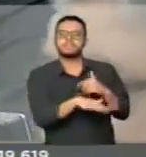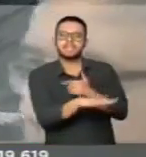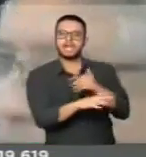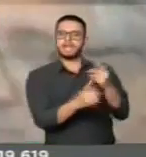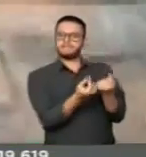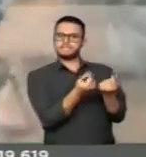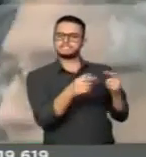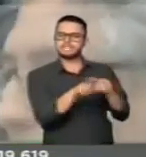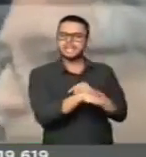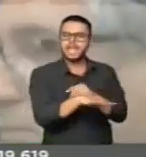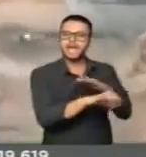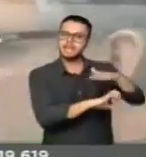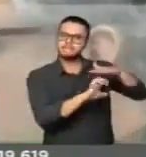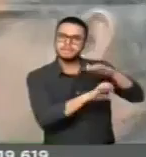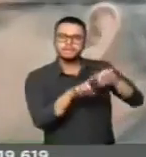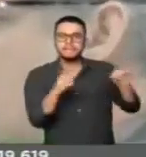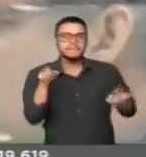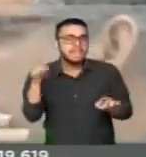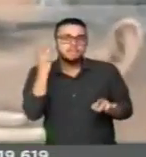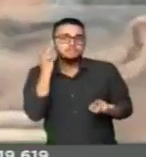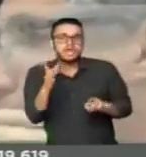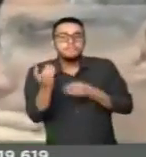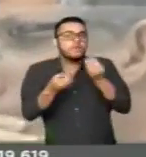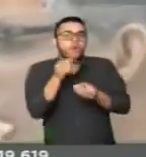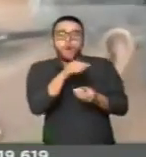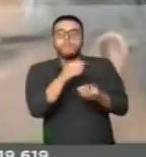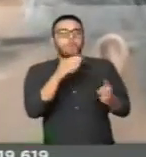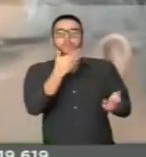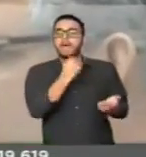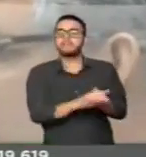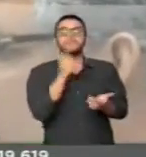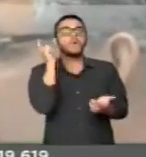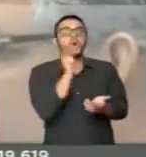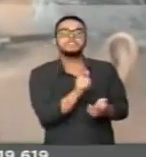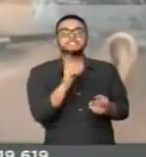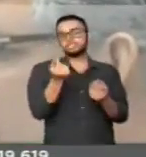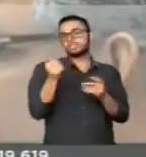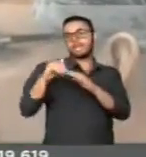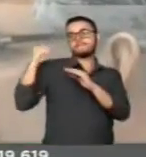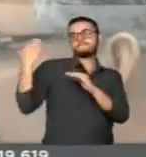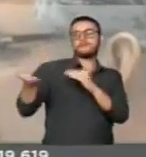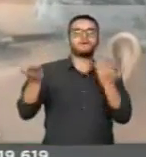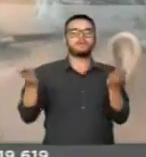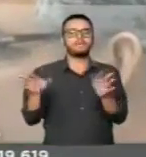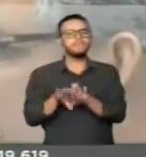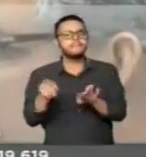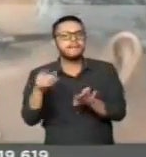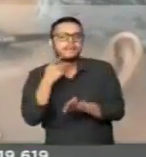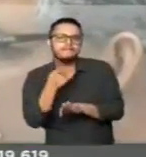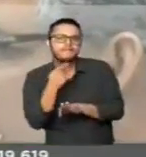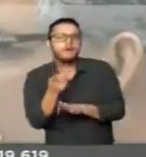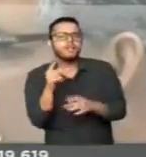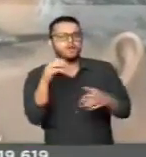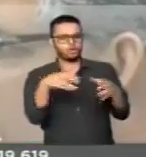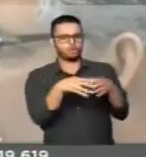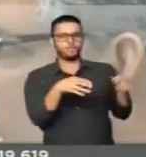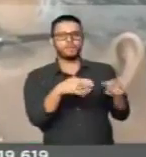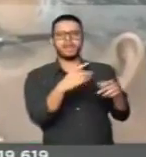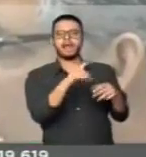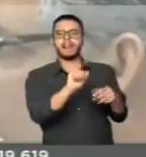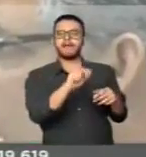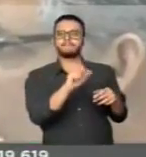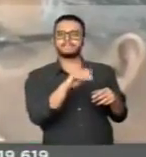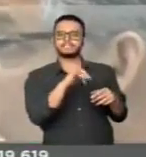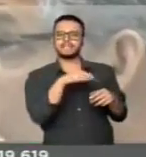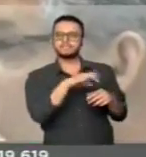ter tido conhecimento de qualquer tipo de atividade desenvolvida por seu marido no exterior. Disse ainda que seu depoimento prestado à força-tarefa da Operação Lava Jato,